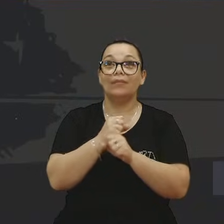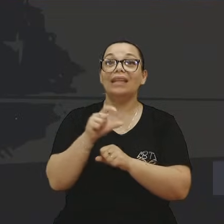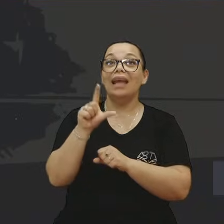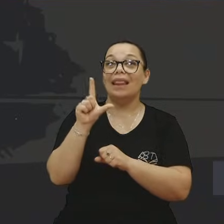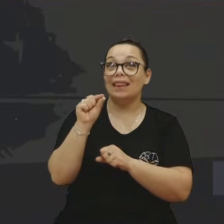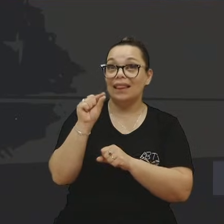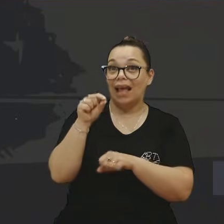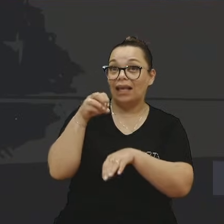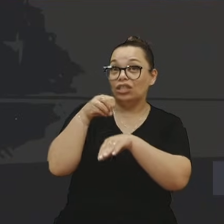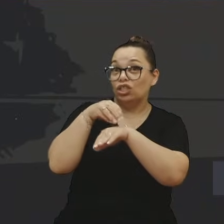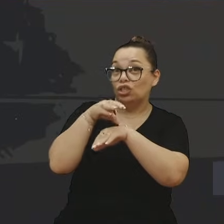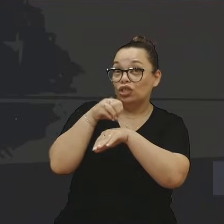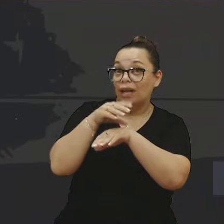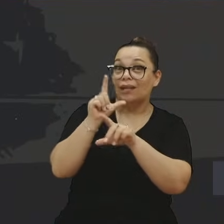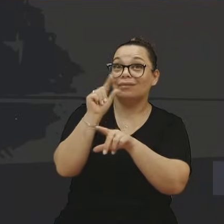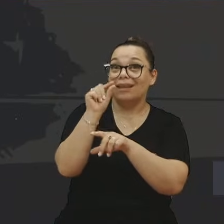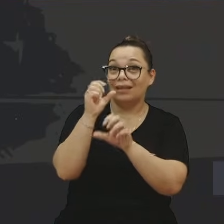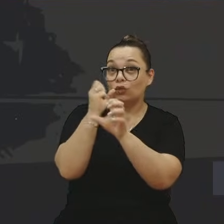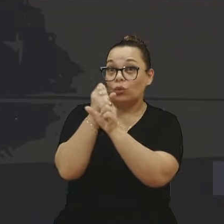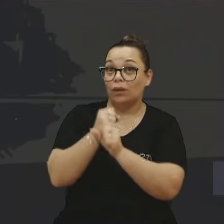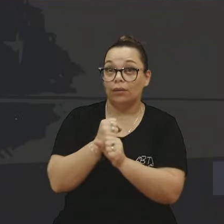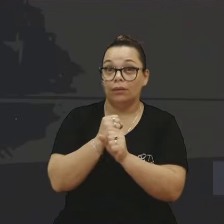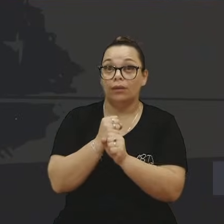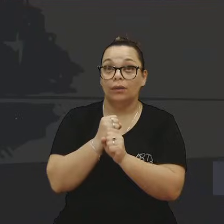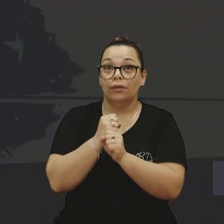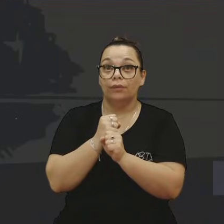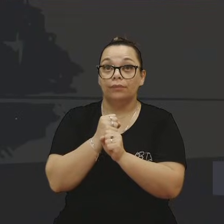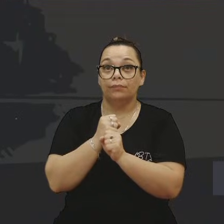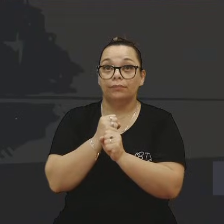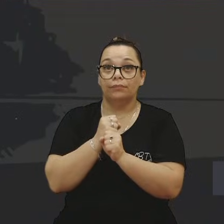tivemos 10 indicados.